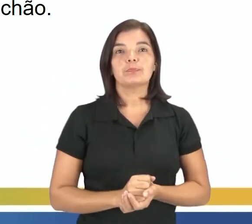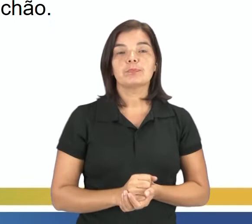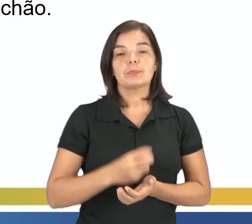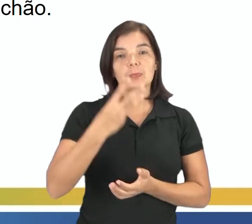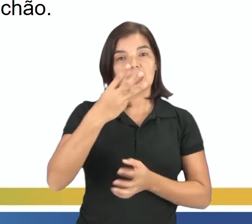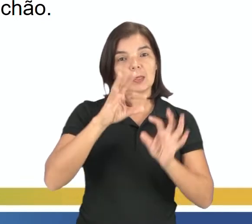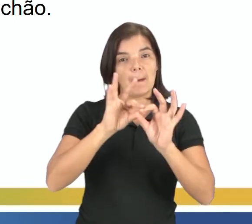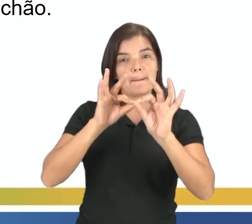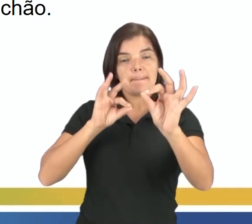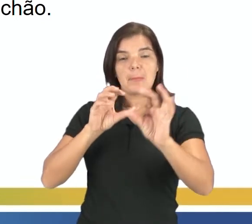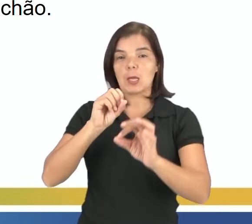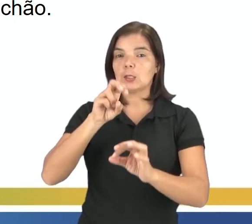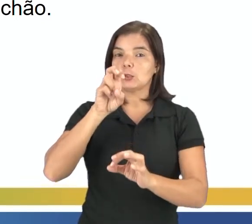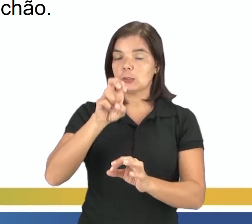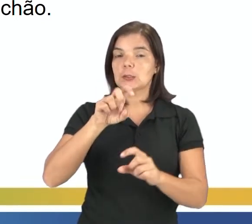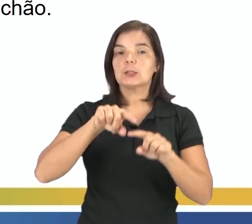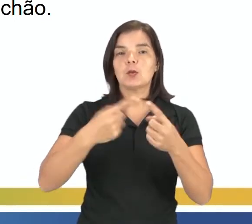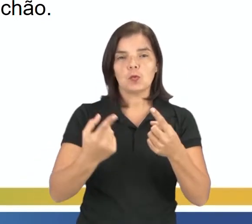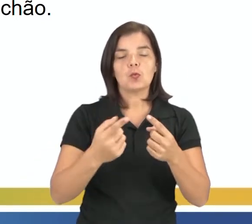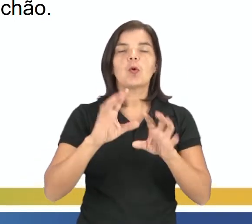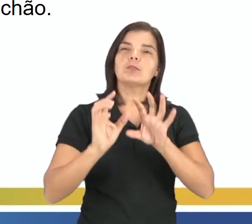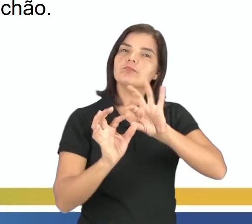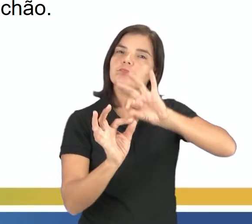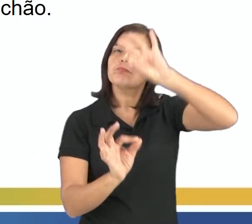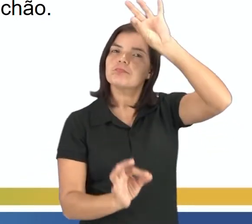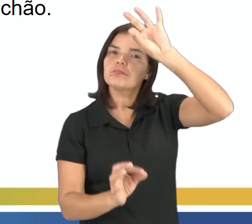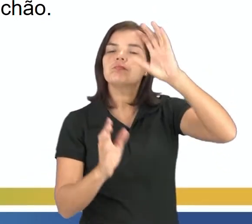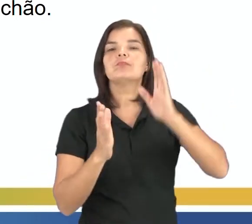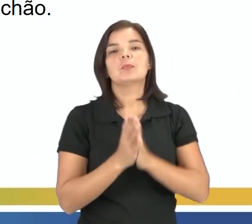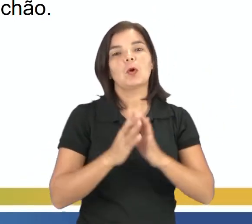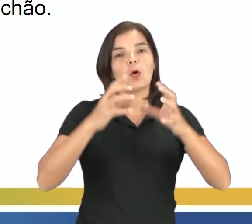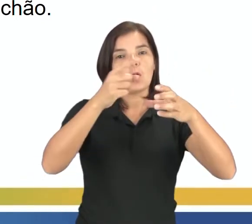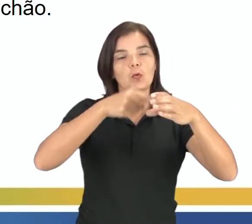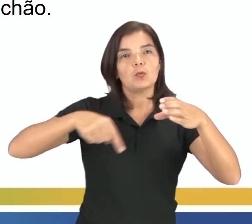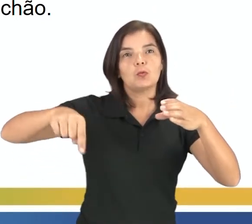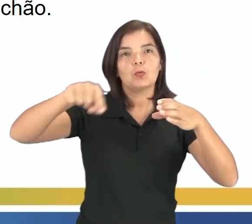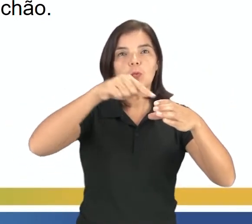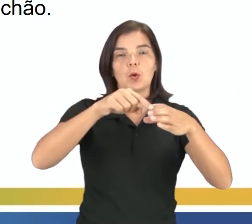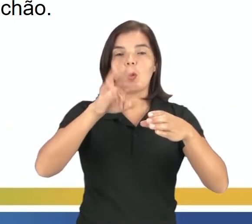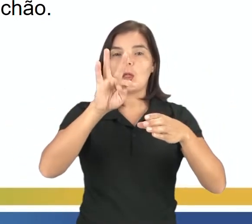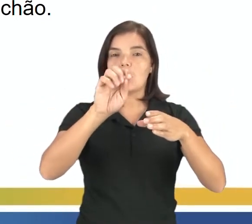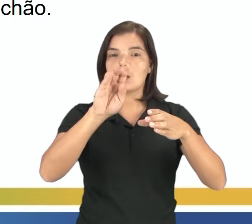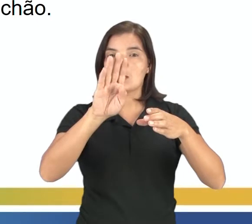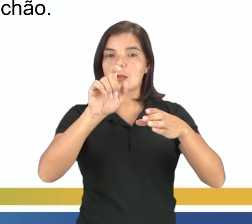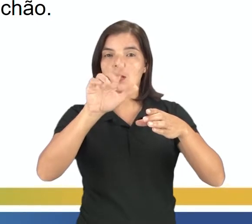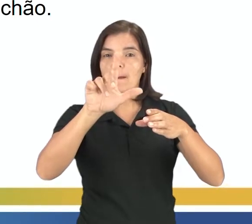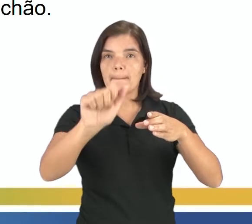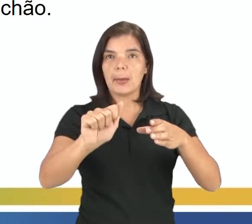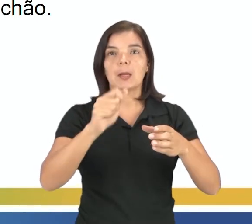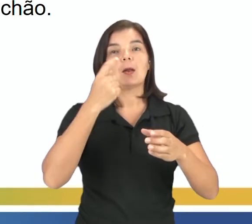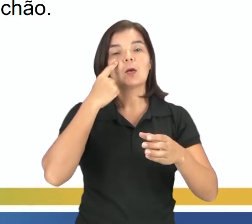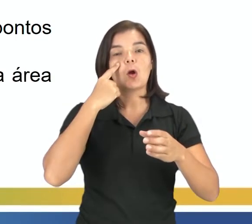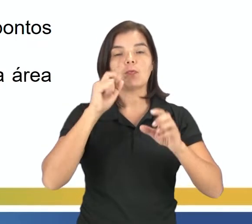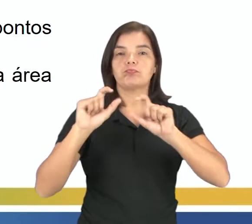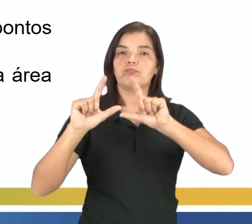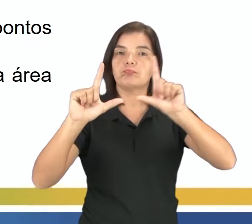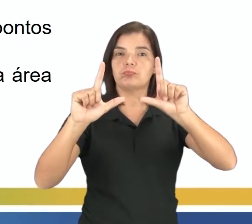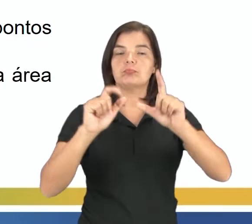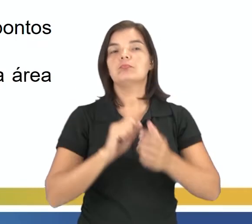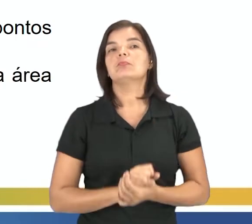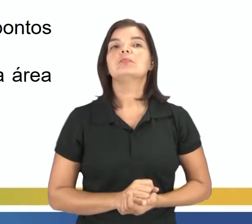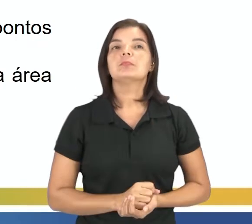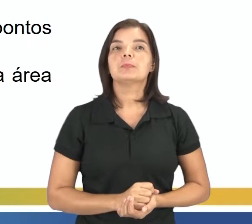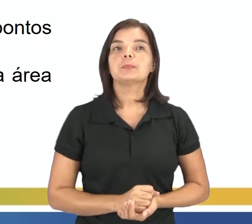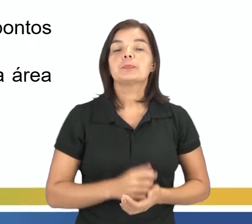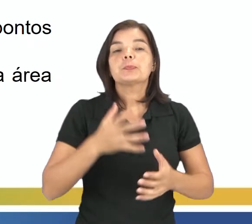3,5 metros do chão. O local onde está o cesto é chamado de tabela. Essa é a tabela aí na ilustração.